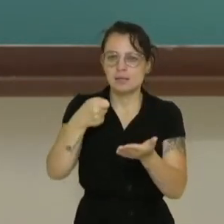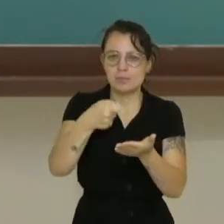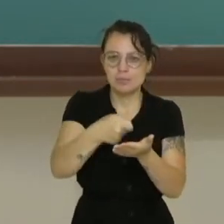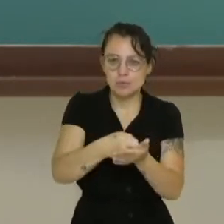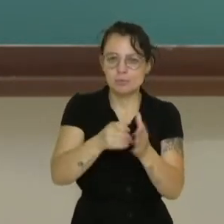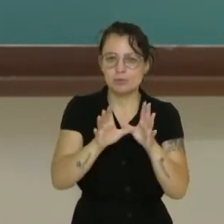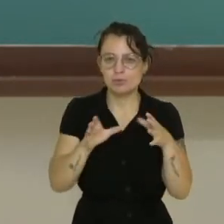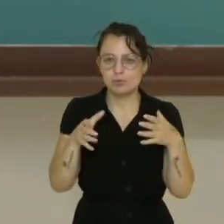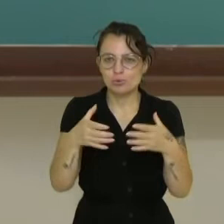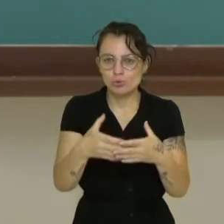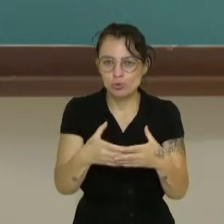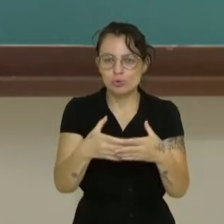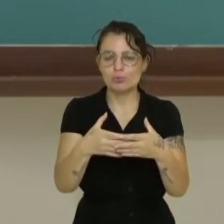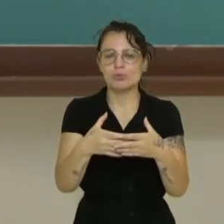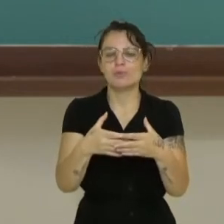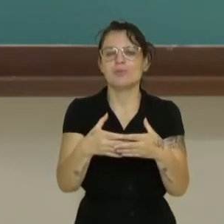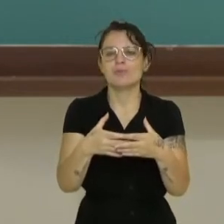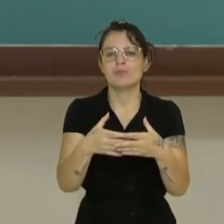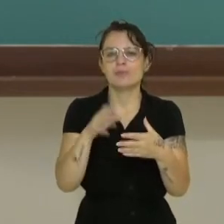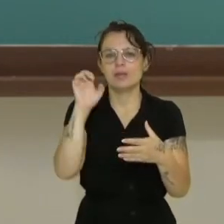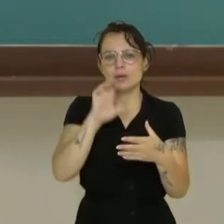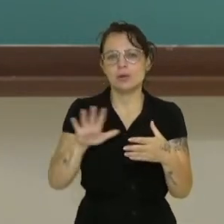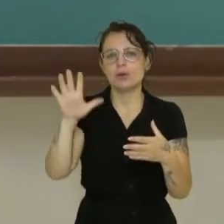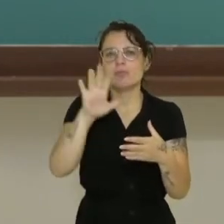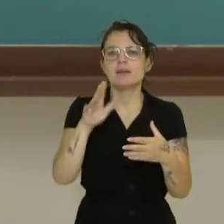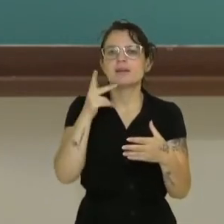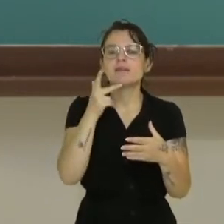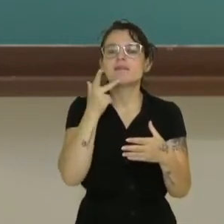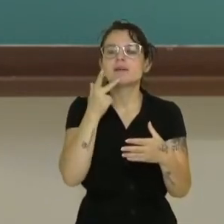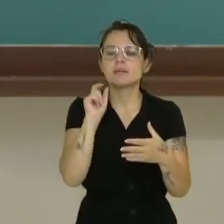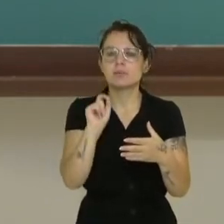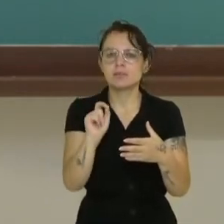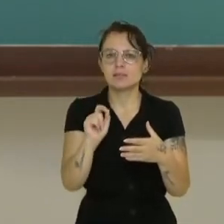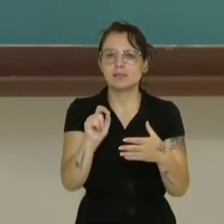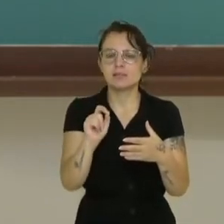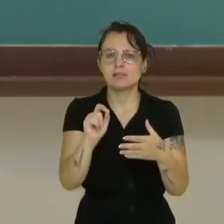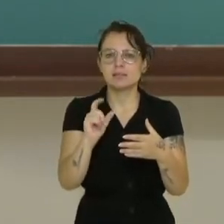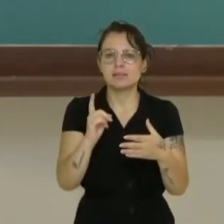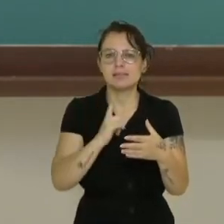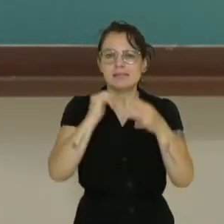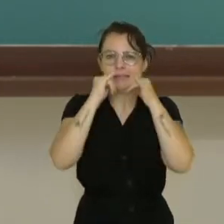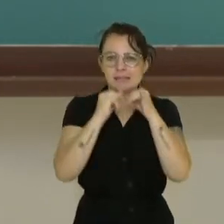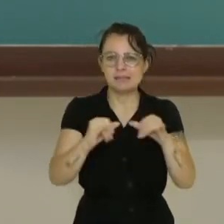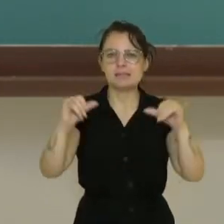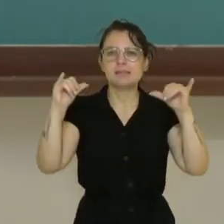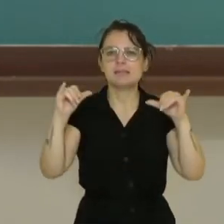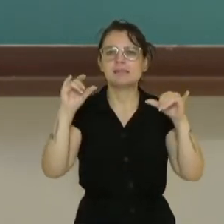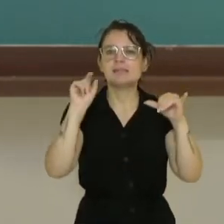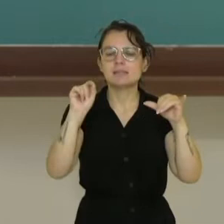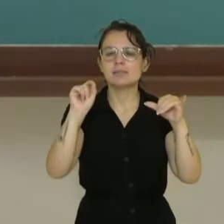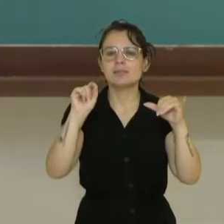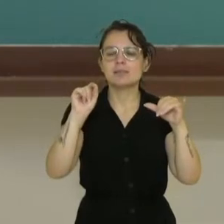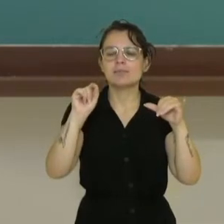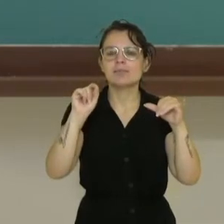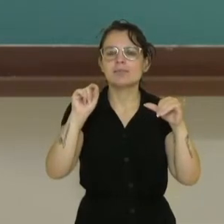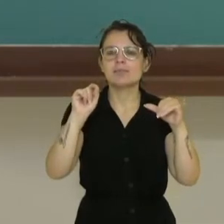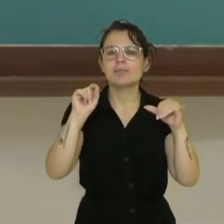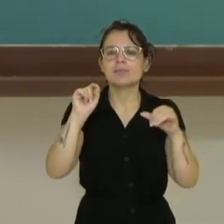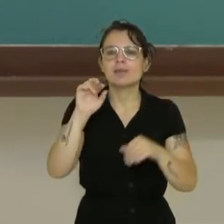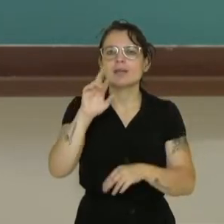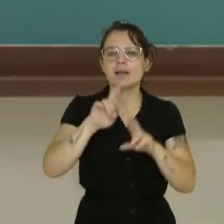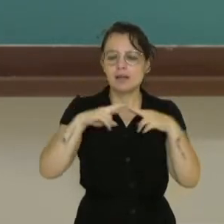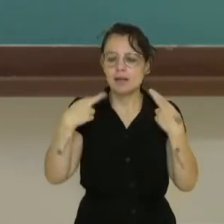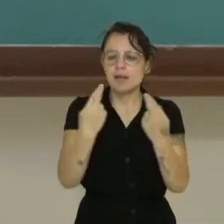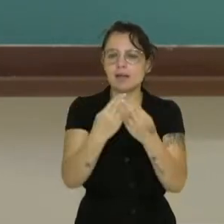grande bloco da União Europeia que repercutiram na saída do Reino Unido daquele